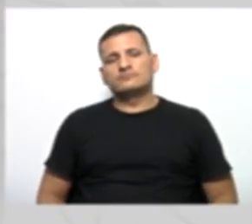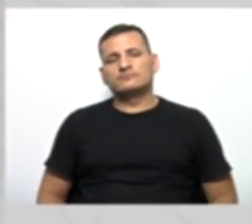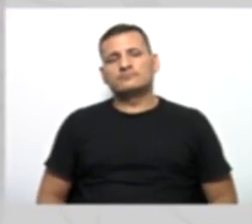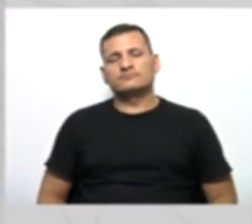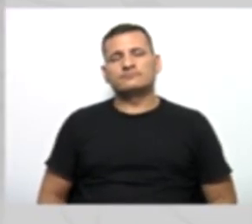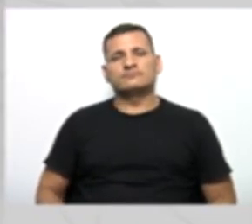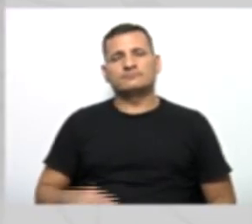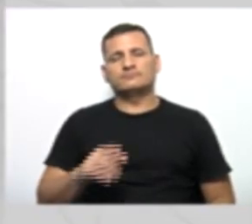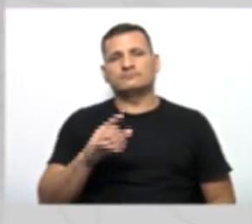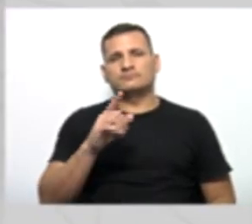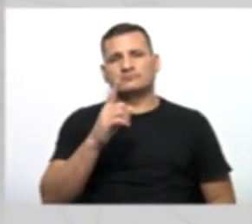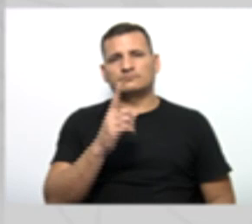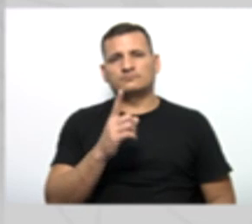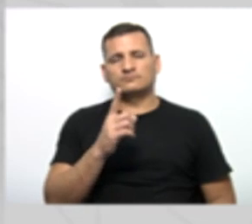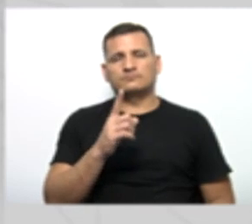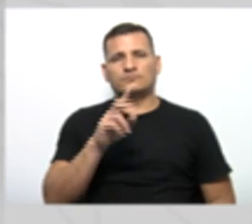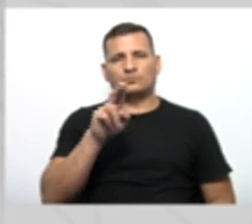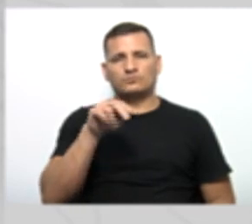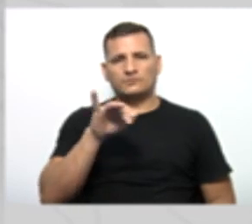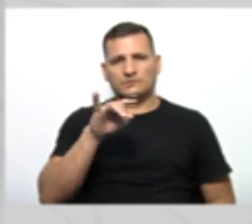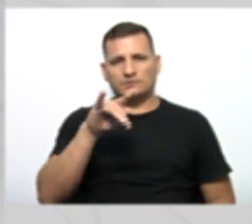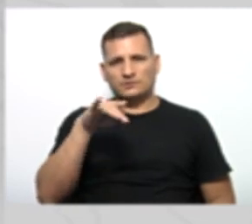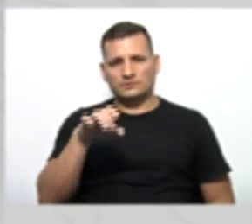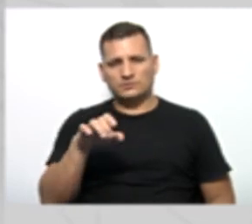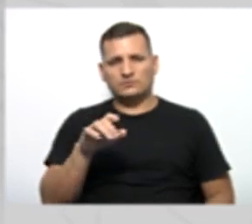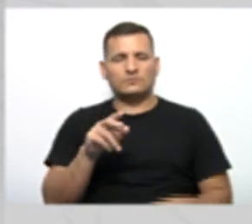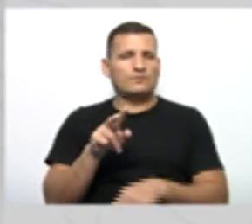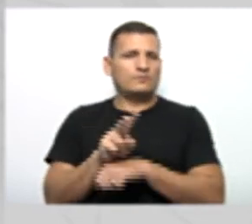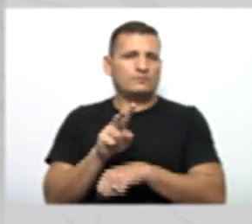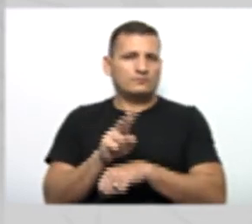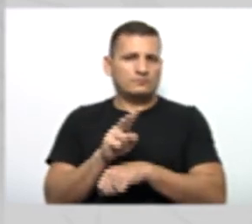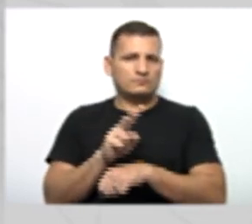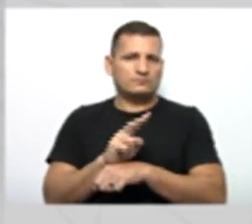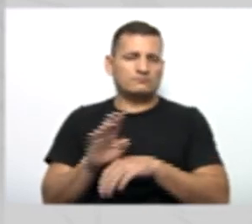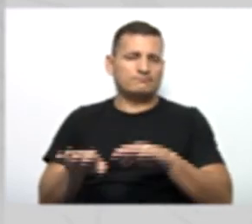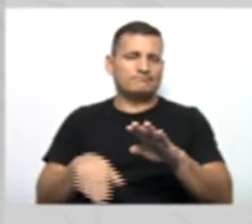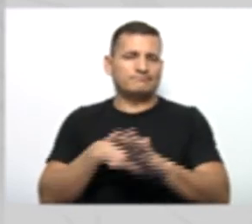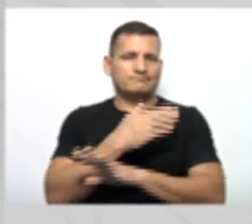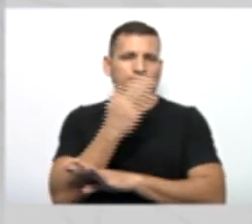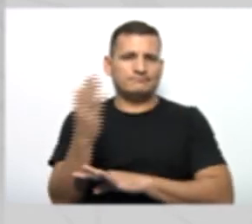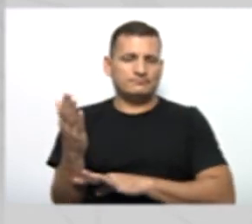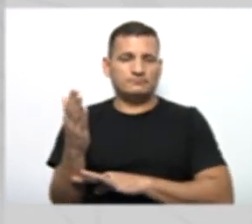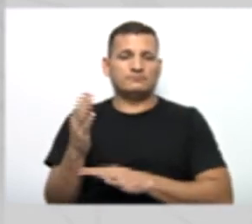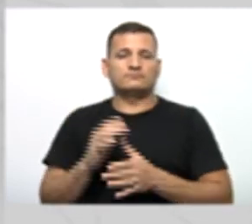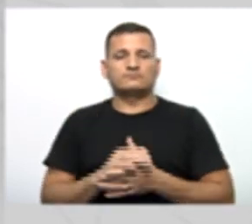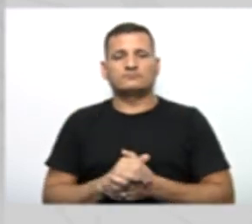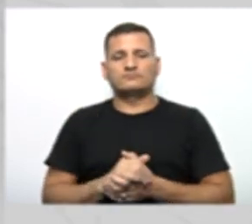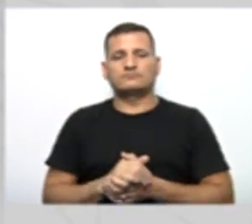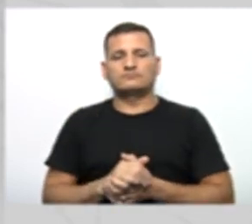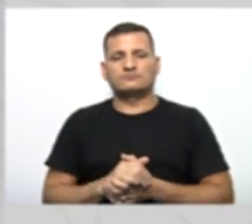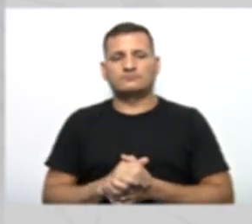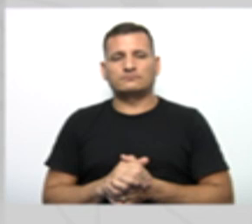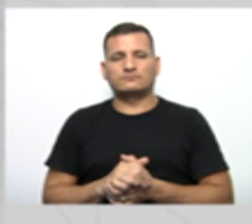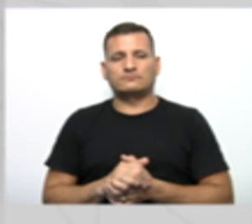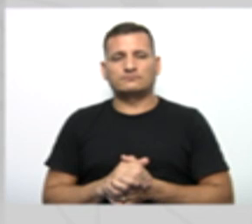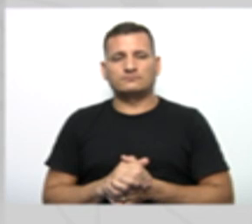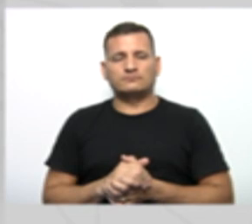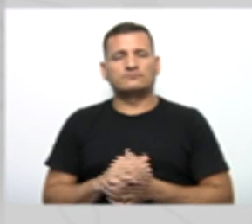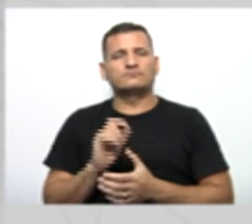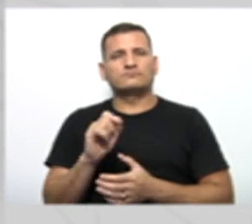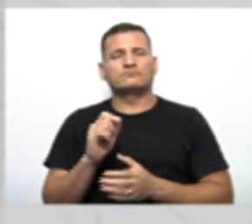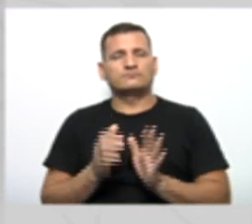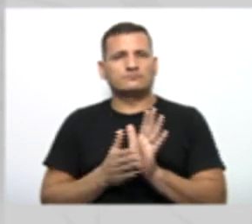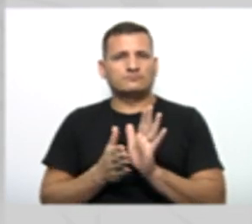E temos também as unidades de proteção integral. A fim de propiciar um